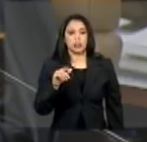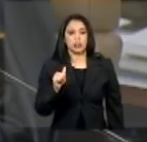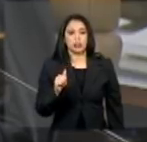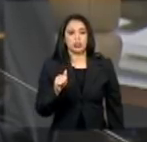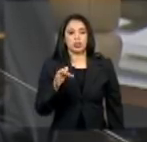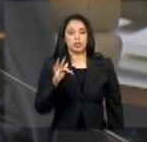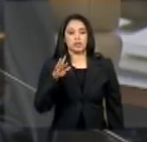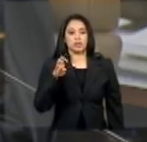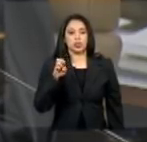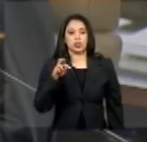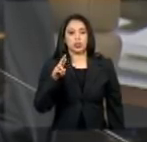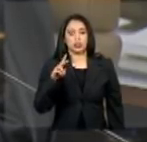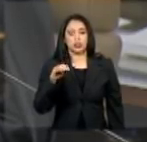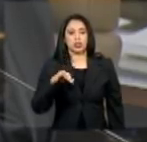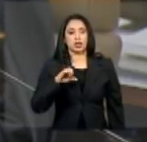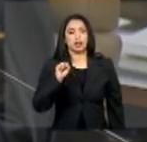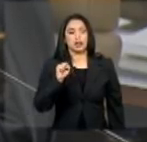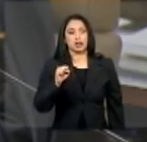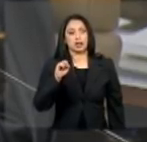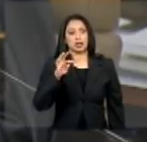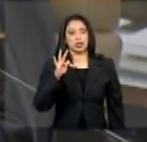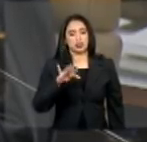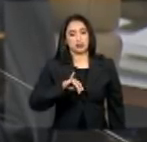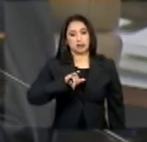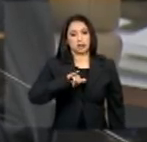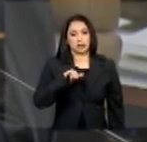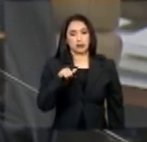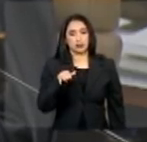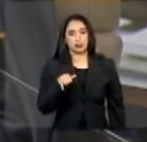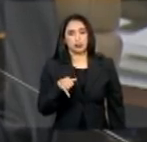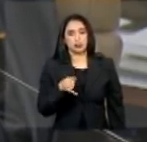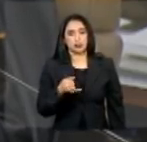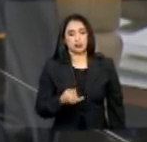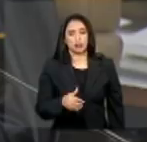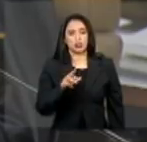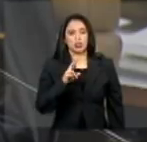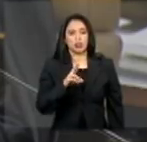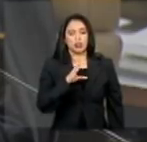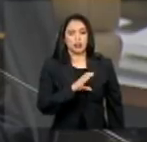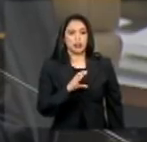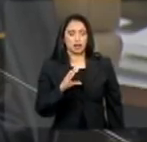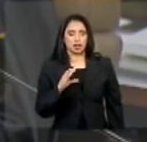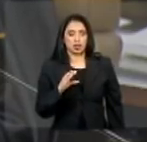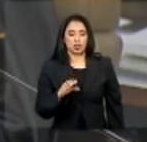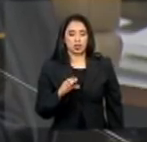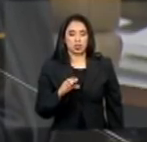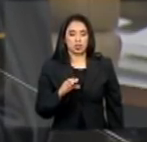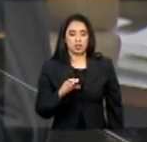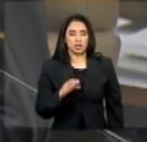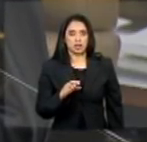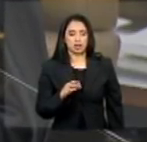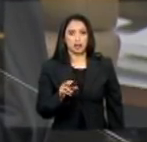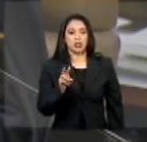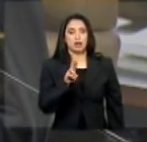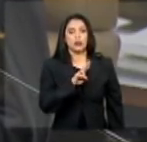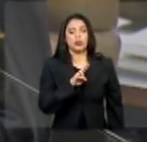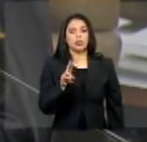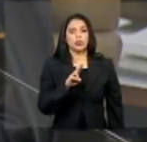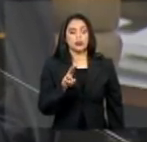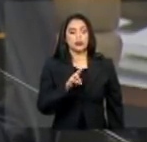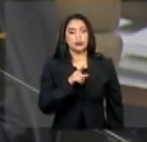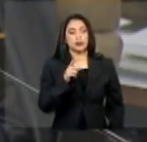pelo superior tribunal de justiça no rhc cujo nome daqui menciono lá sendo